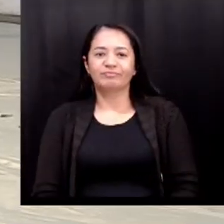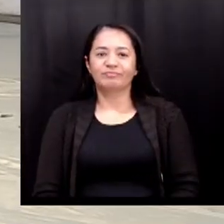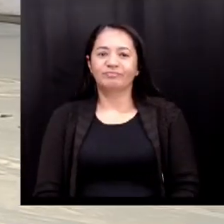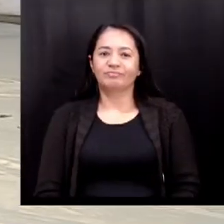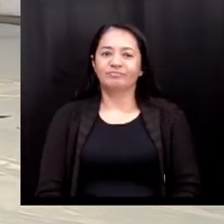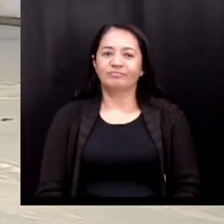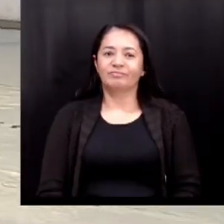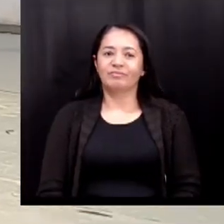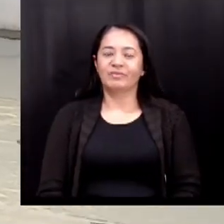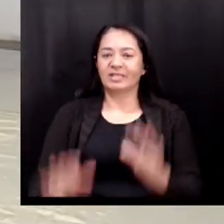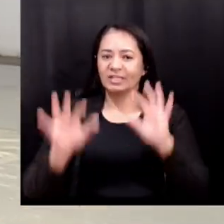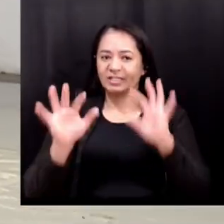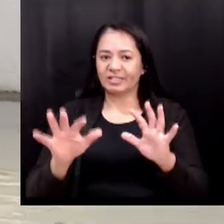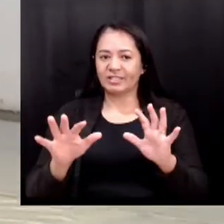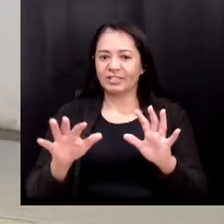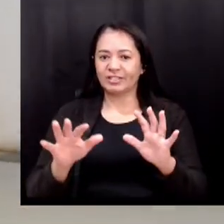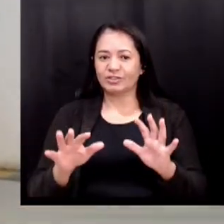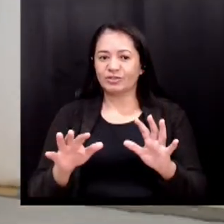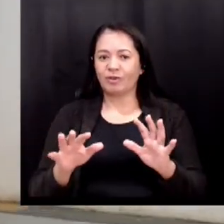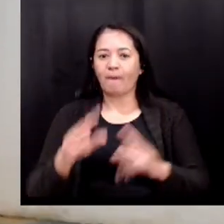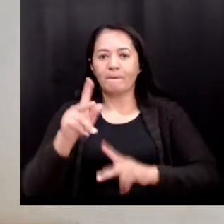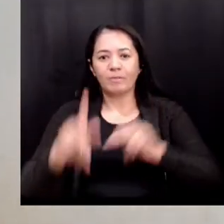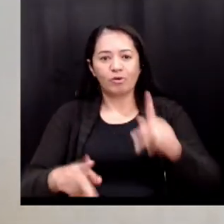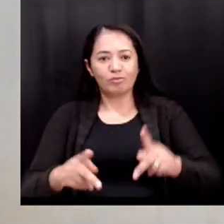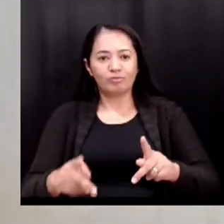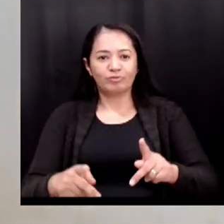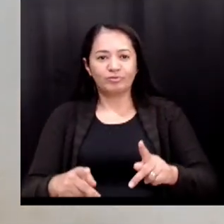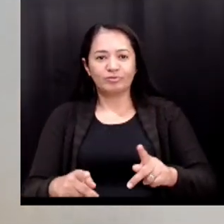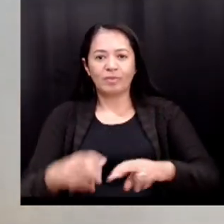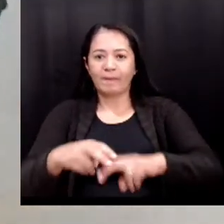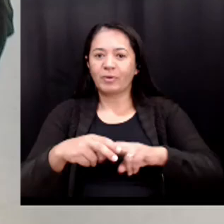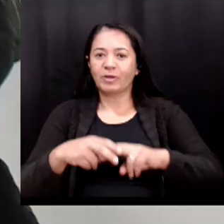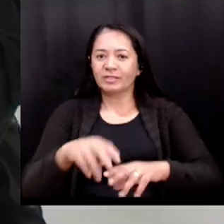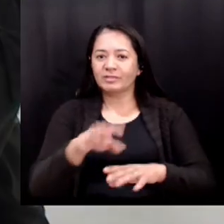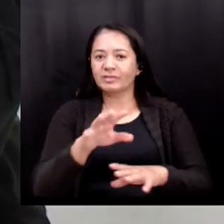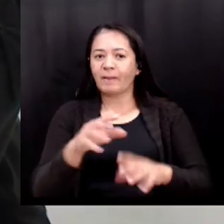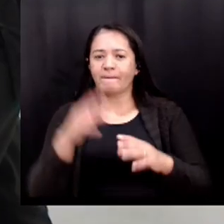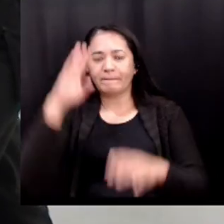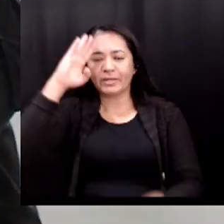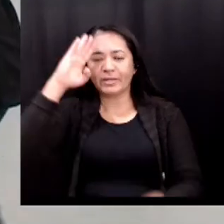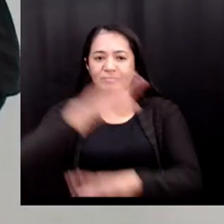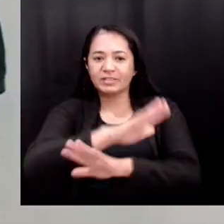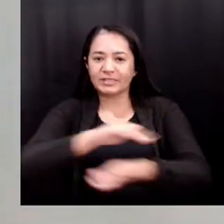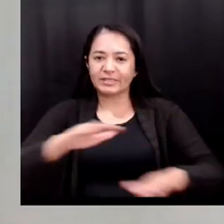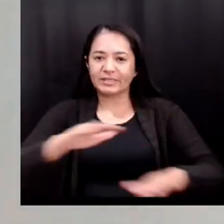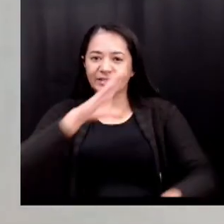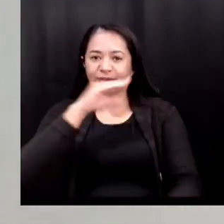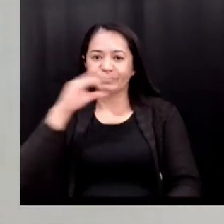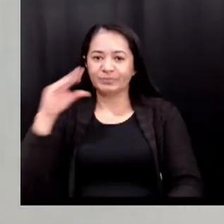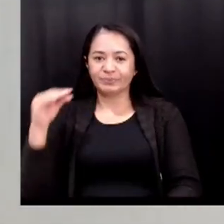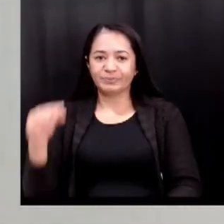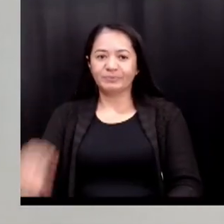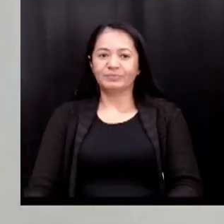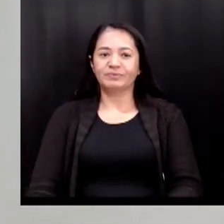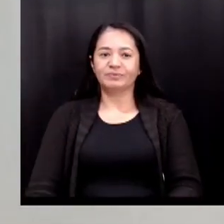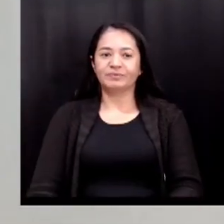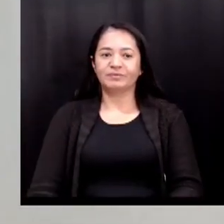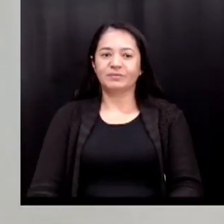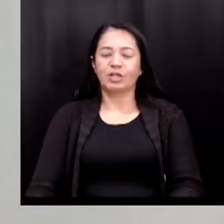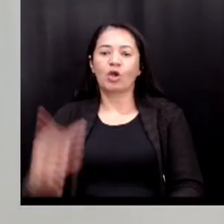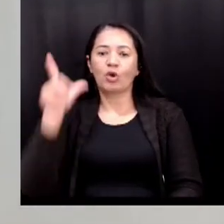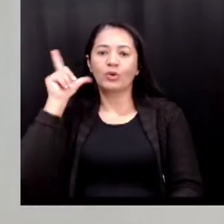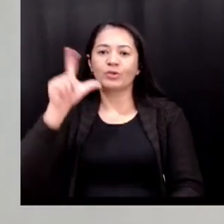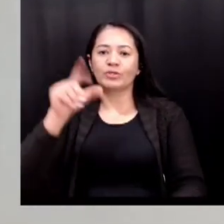do ninjutsu vem atraindo assim, principalmente criança e adolescente. Que é poder ensinar essa arte marcial japonesa para